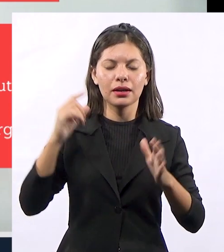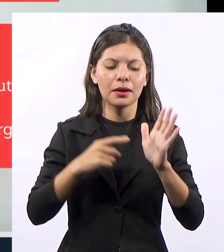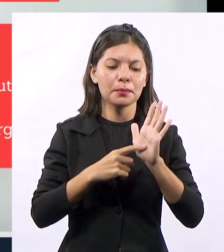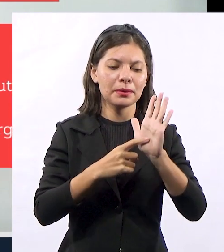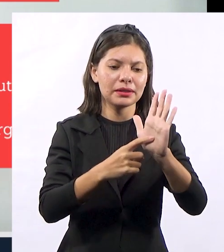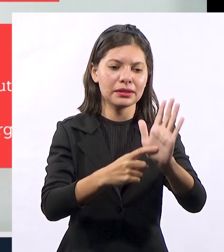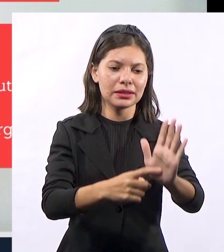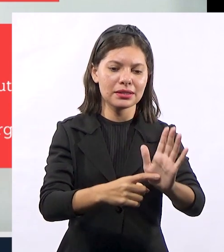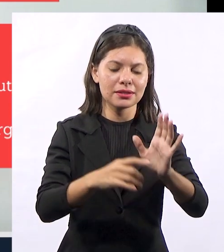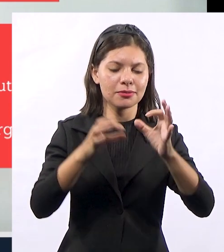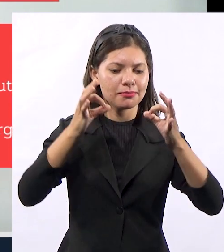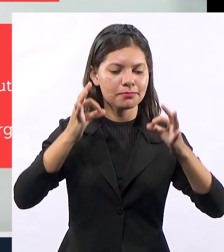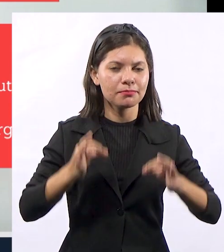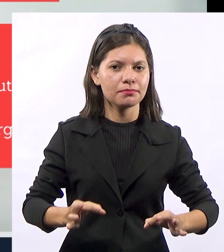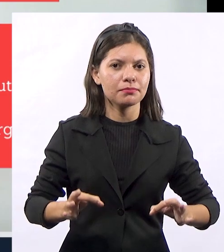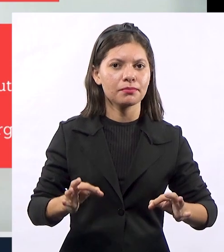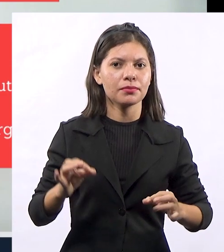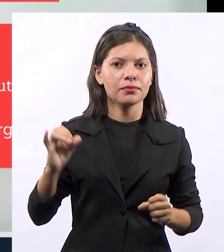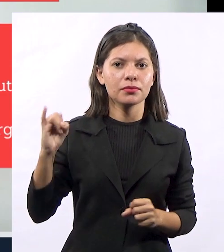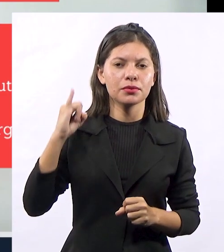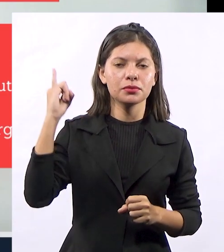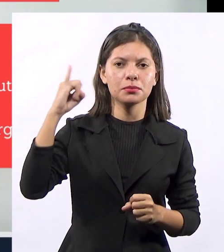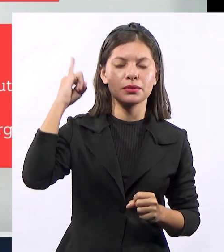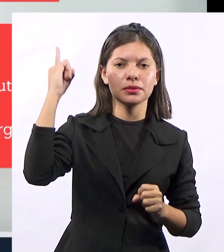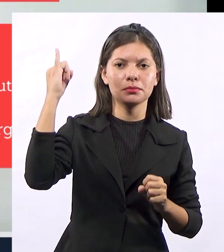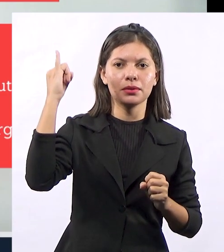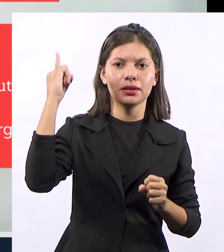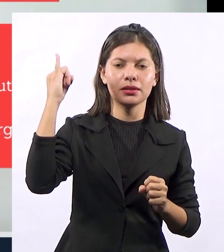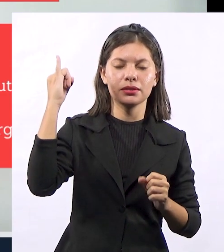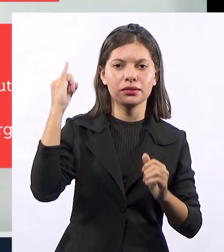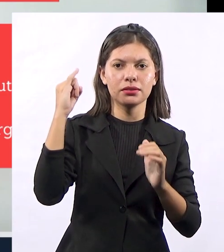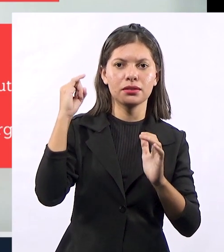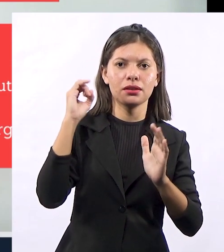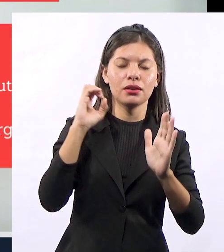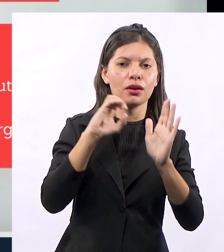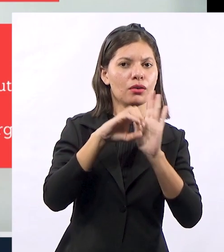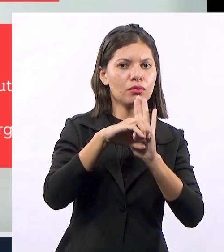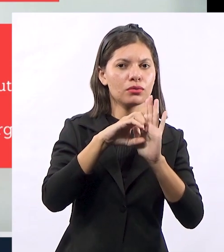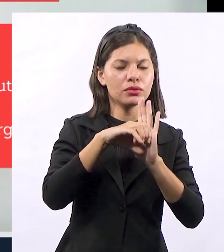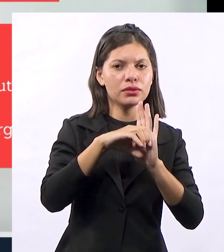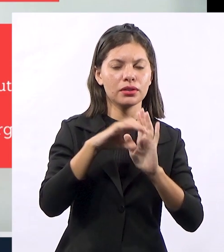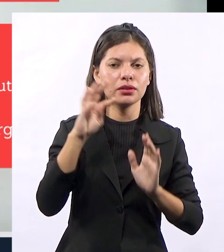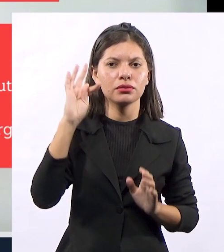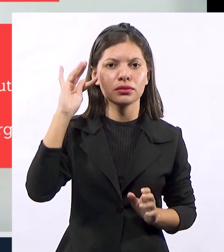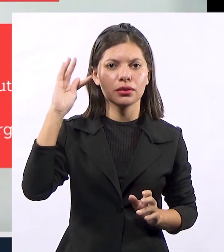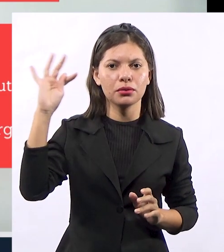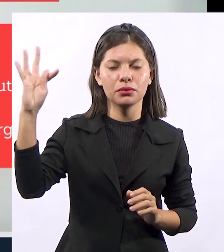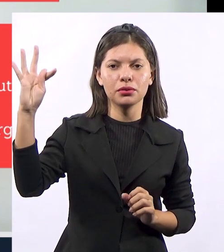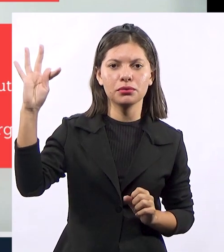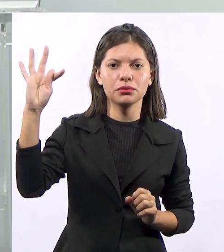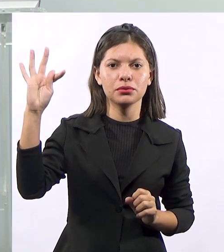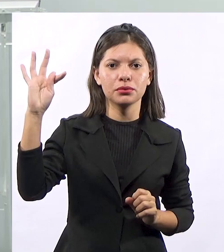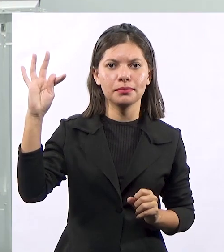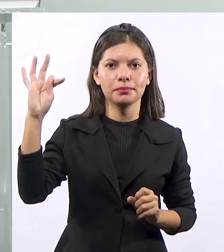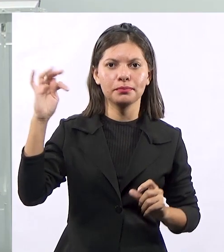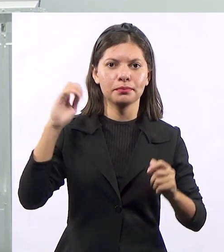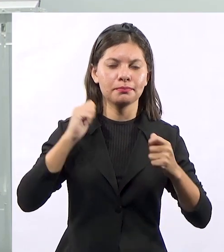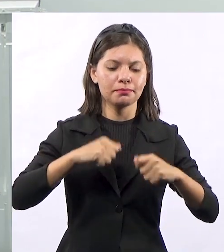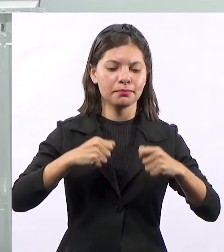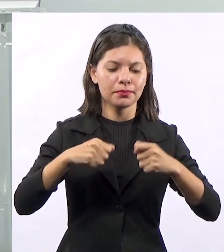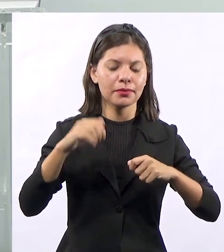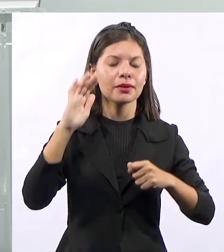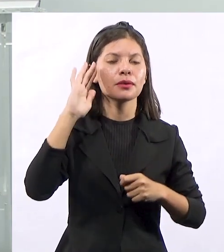apresentação adequada dos principais conceitos teóricos necessários à compreensão do tema. Se eu vou falar